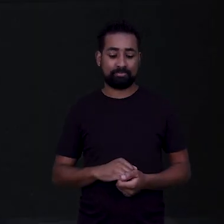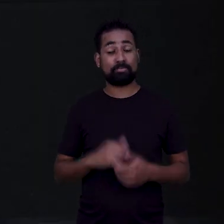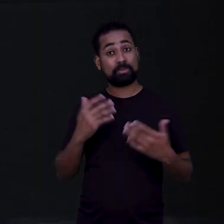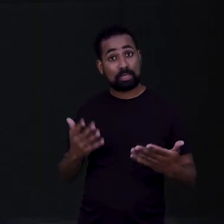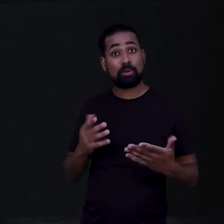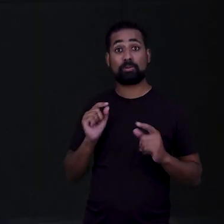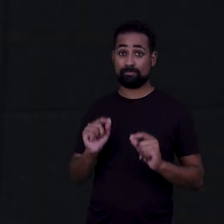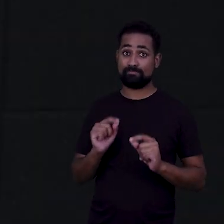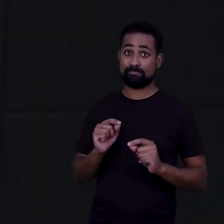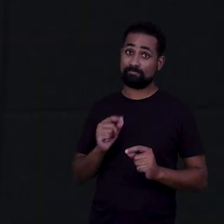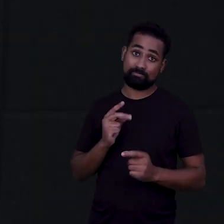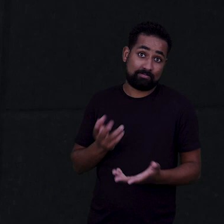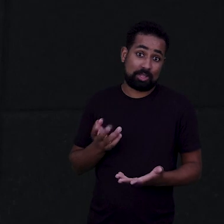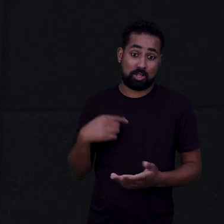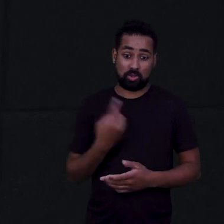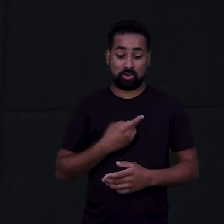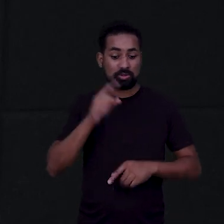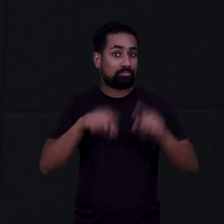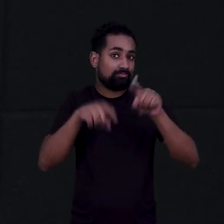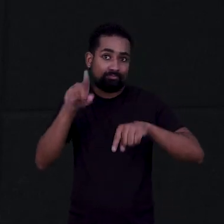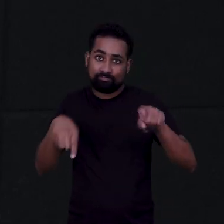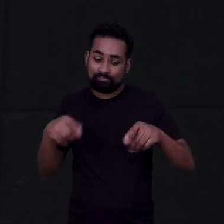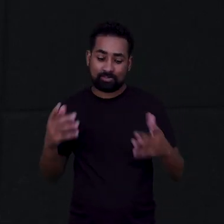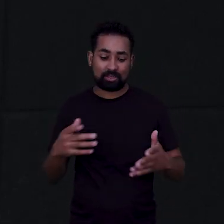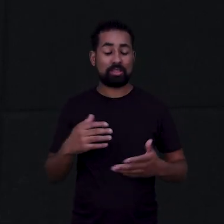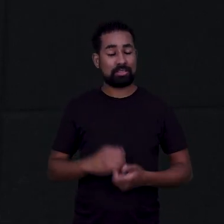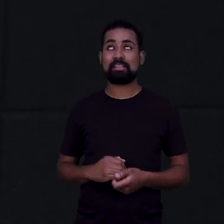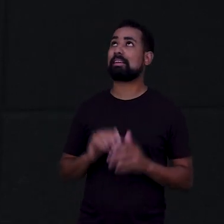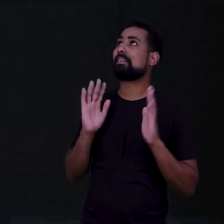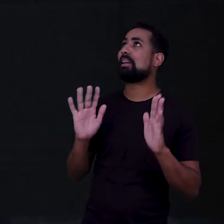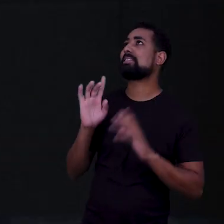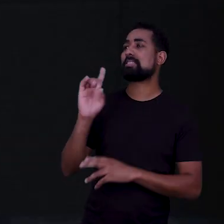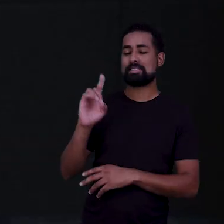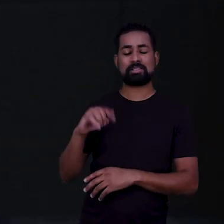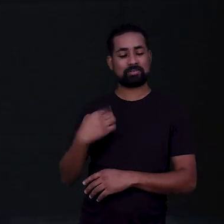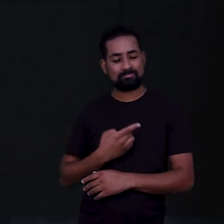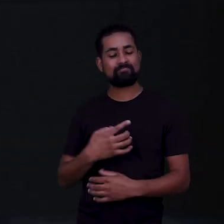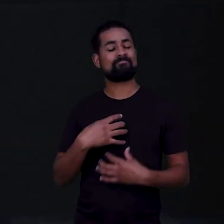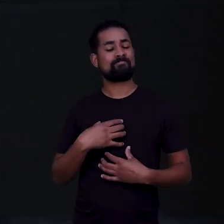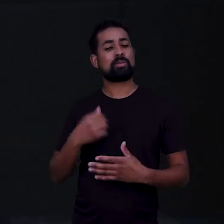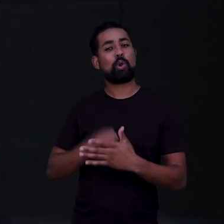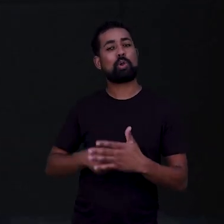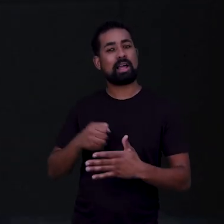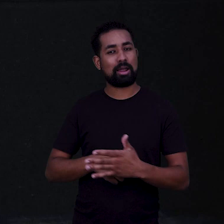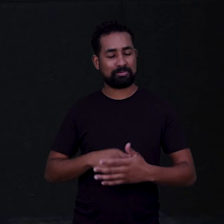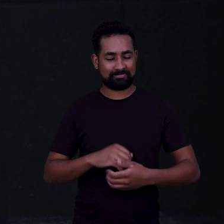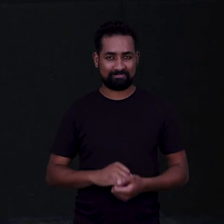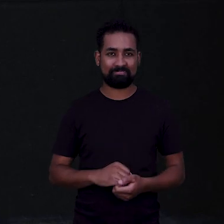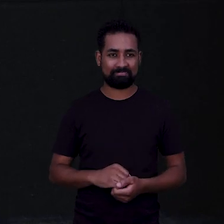só eu, cara. Entendeu? Quem gosta de mim, conta o tracote inteiro. E graças a Deus,